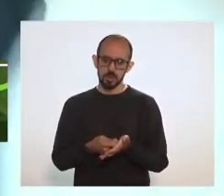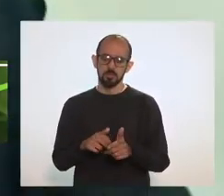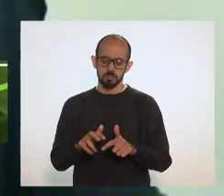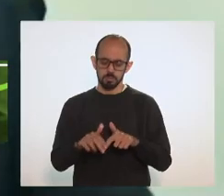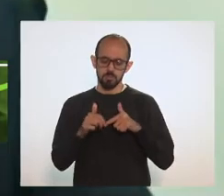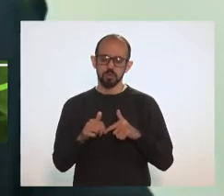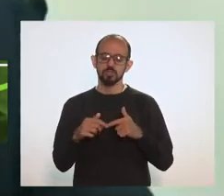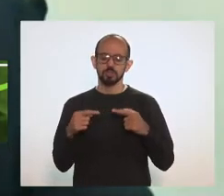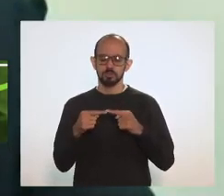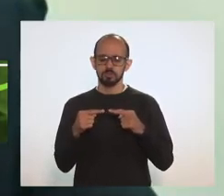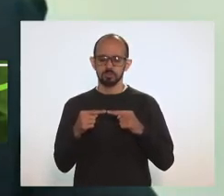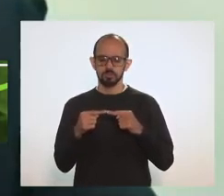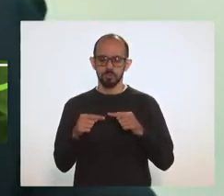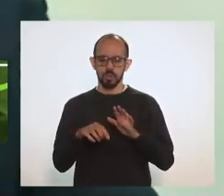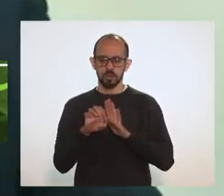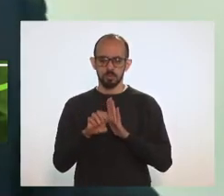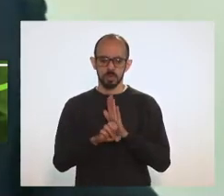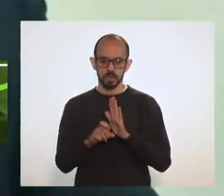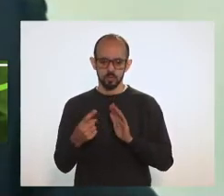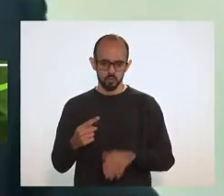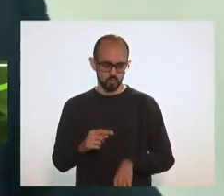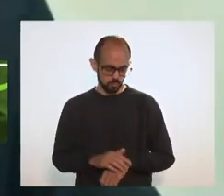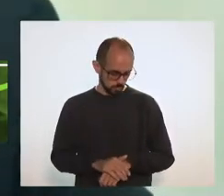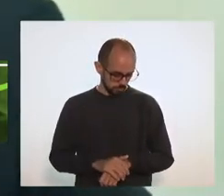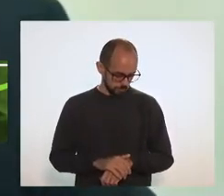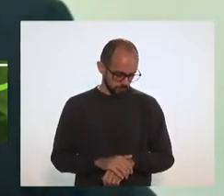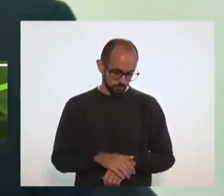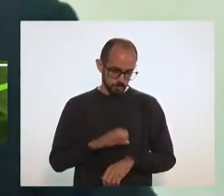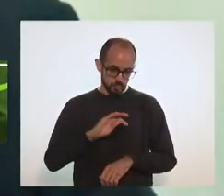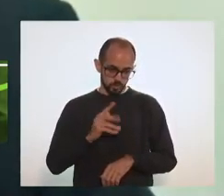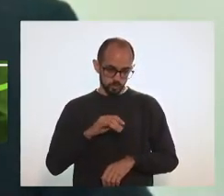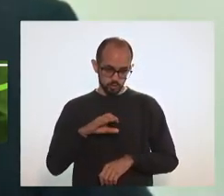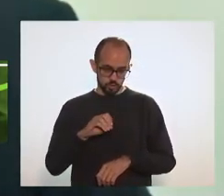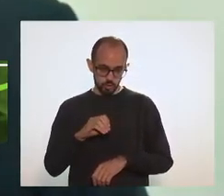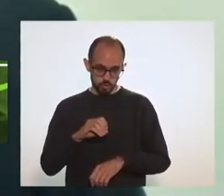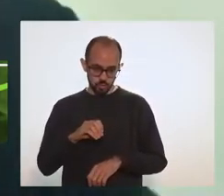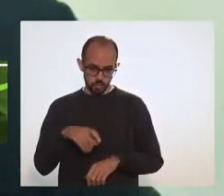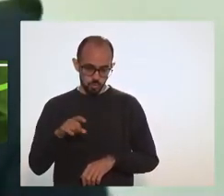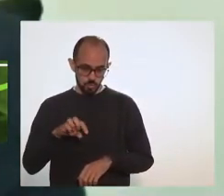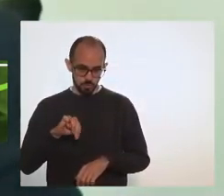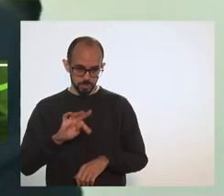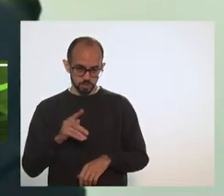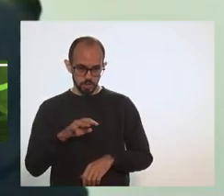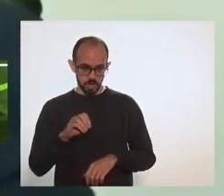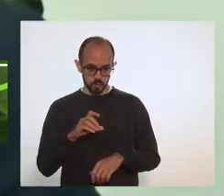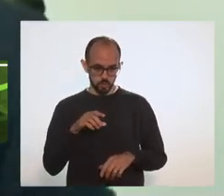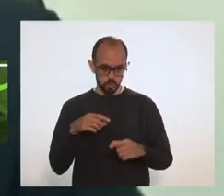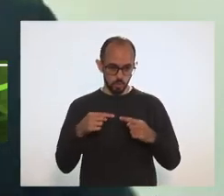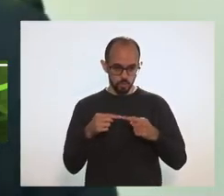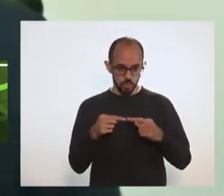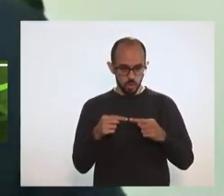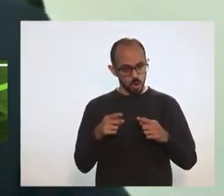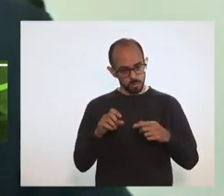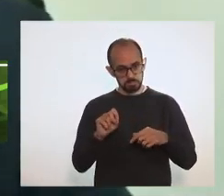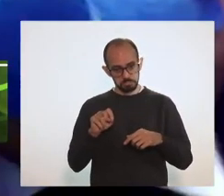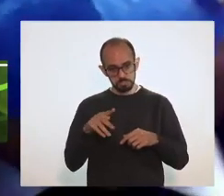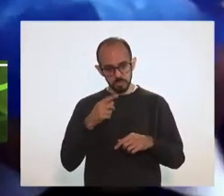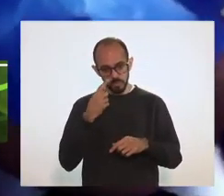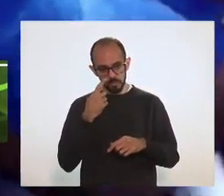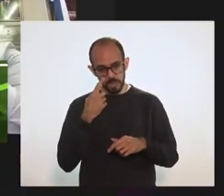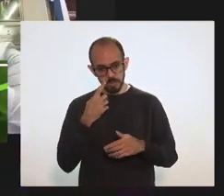ter avaliação médica periódica, realização de exame, e aí você não poder determinar isso ao poder.